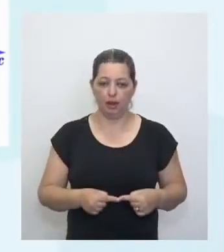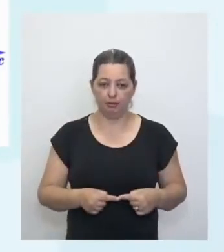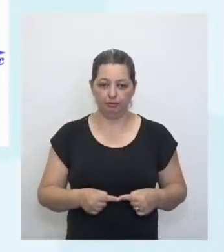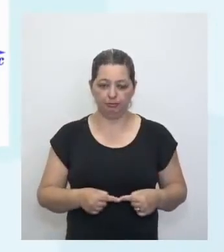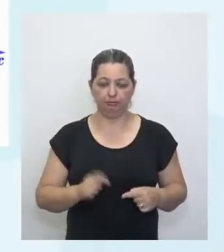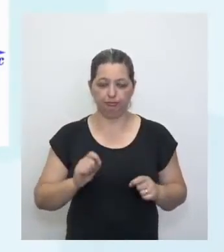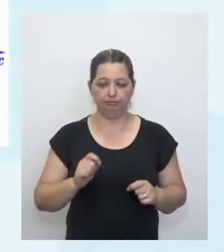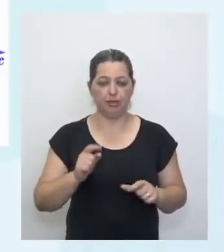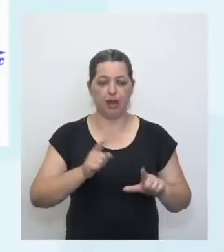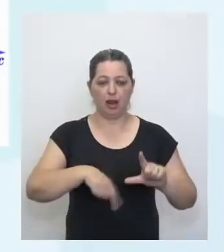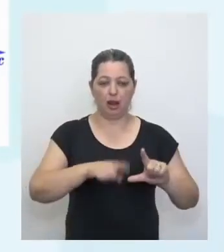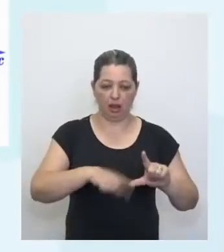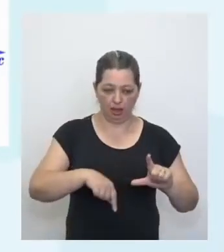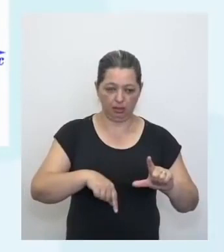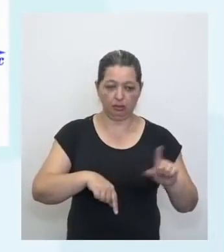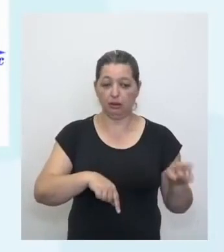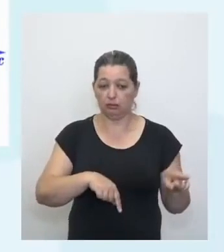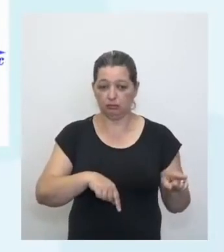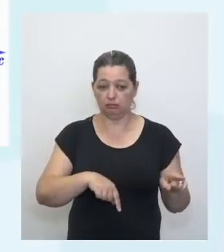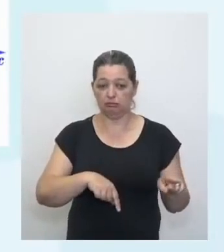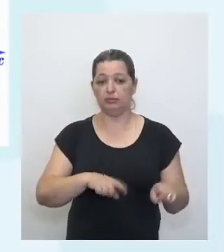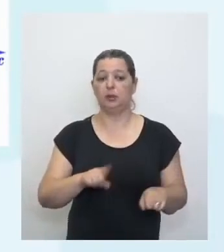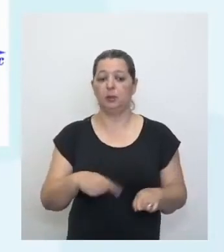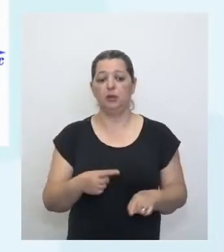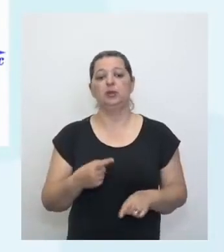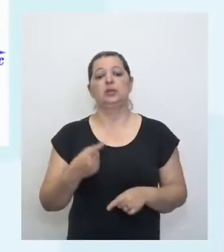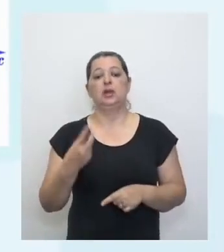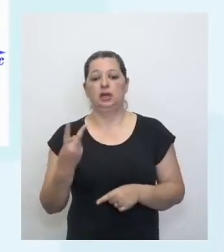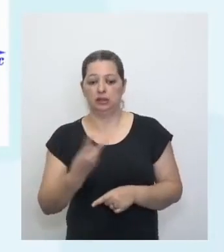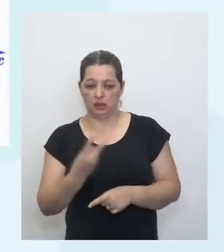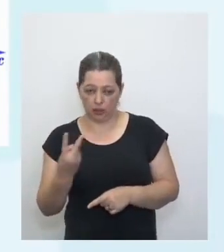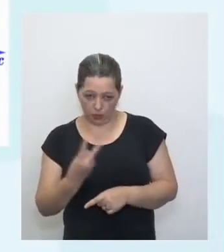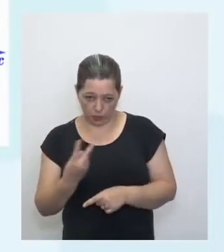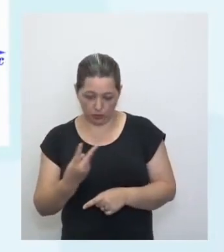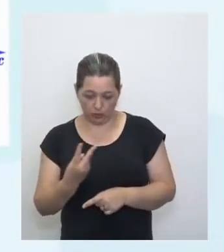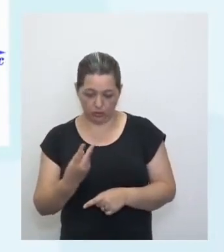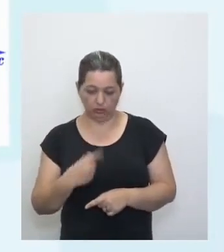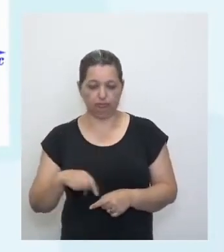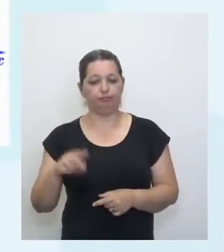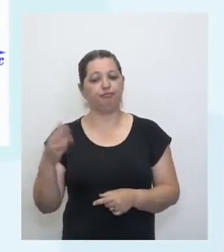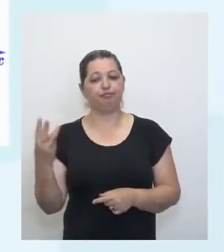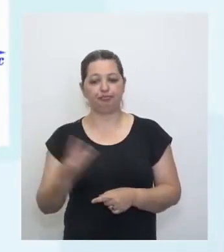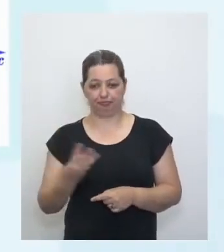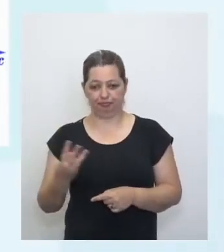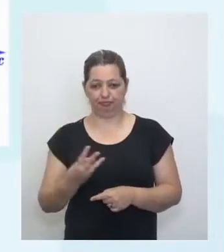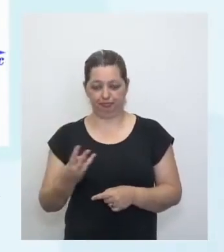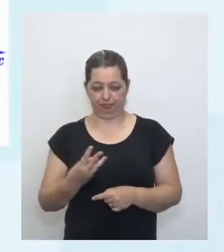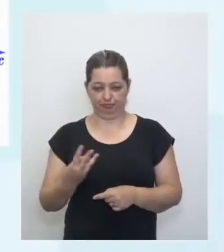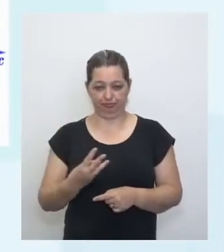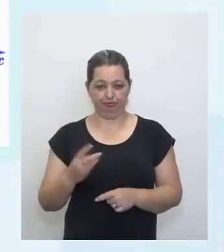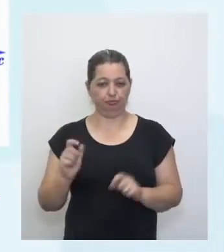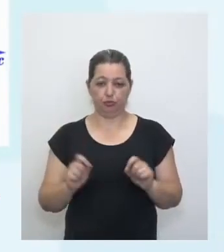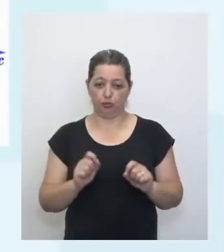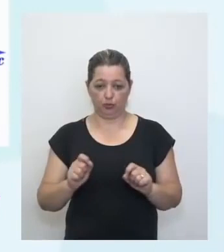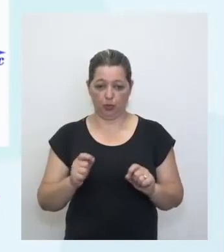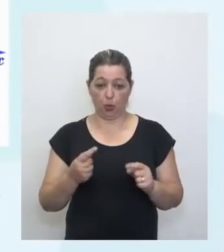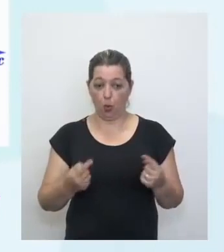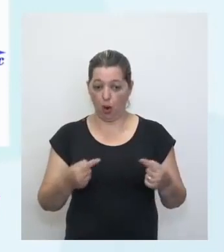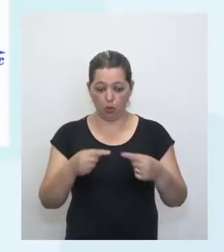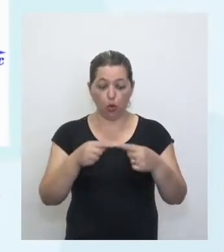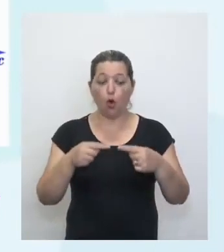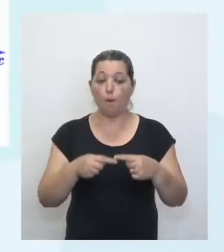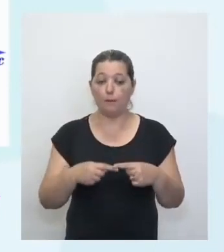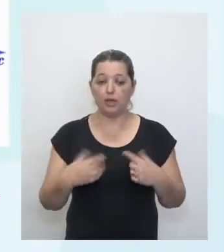qual é a letra dessa primeira, y igual a 1, qual é a letra da segunda, que é y igual a menos 4x, e qual é a letra da terceira, que é y igual